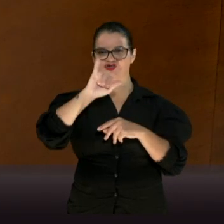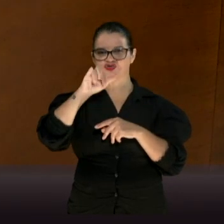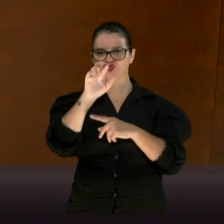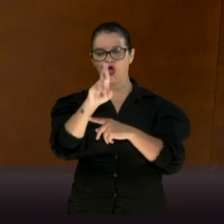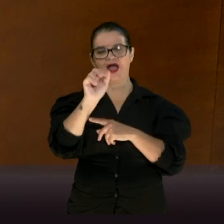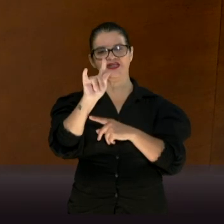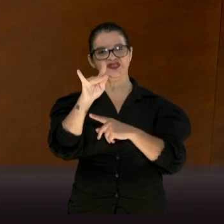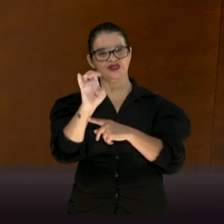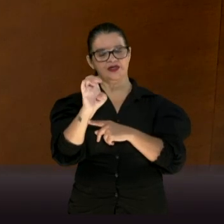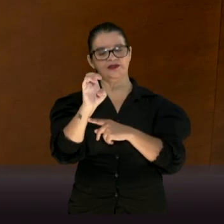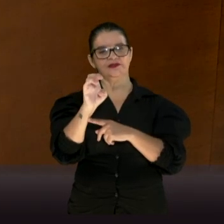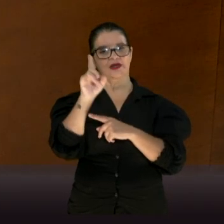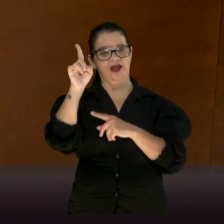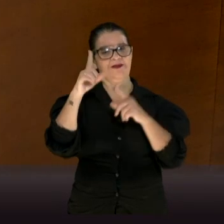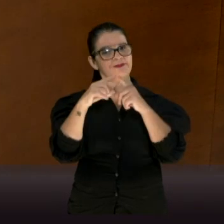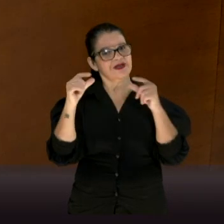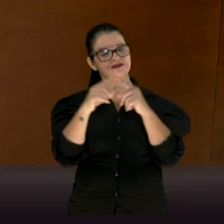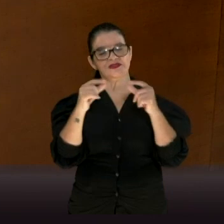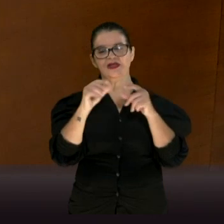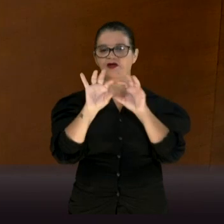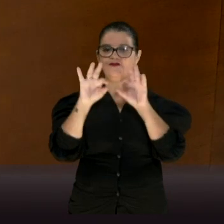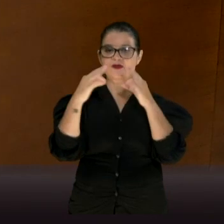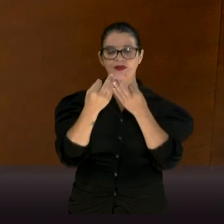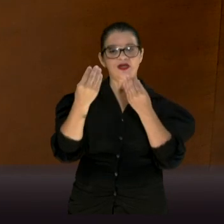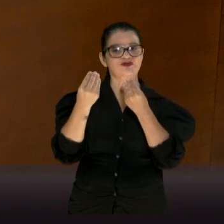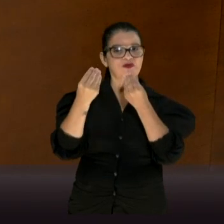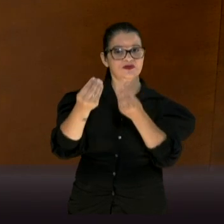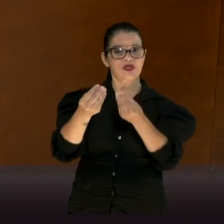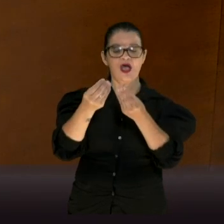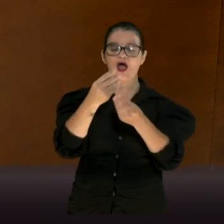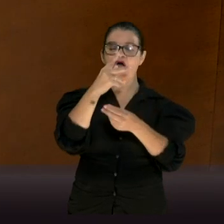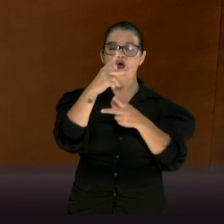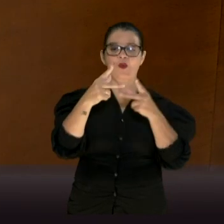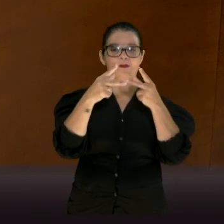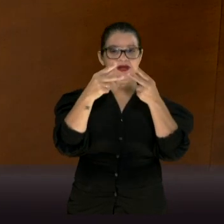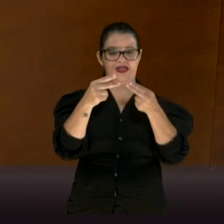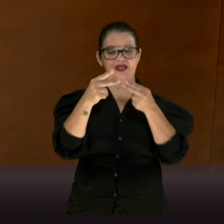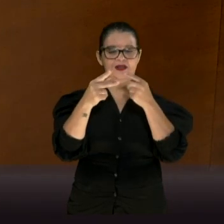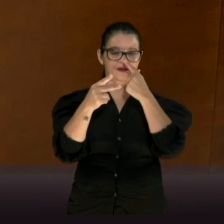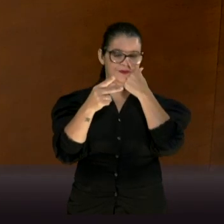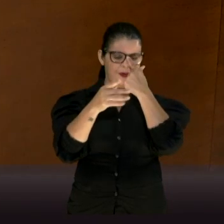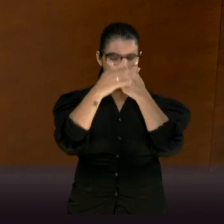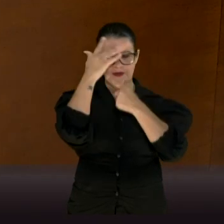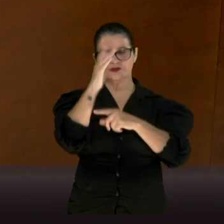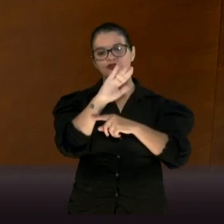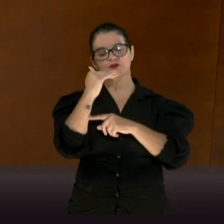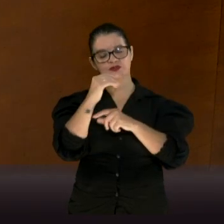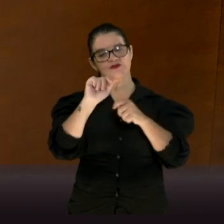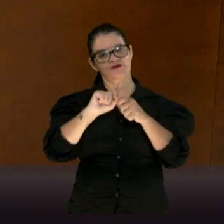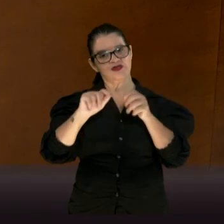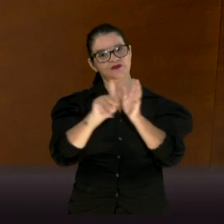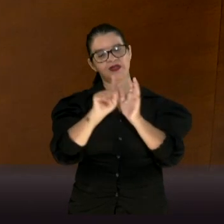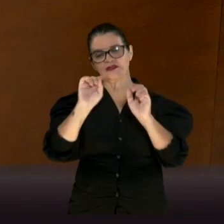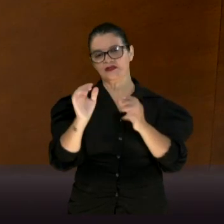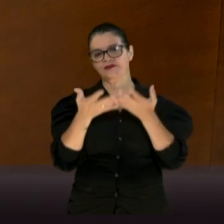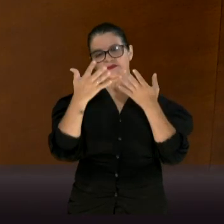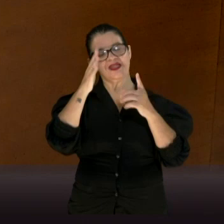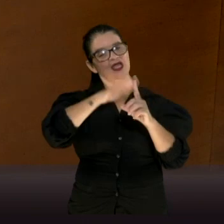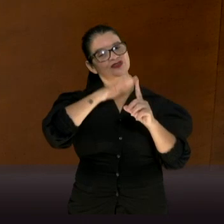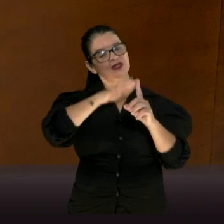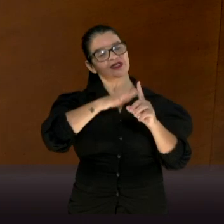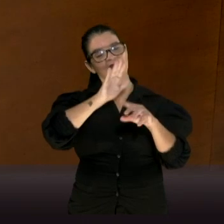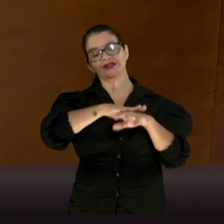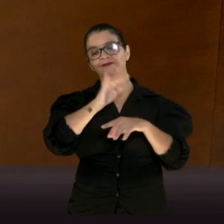que estarão recebendo. O PM tombado faz parte das festividades da Polícia Militar e é a solenidade mais